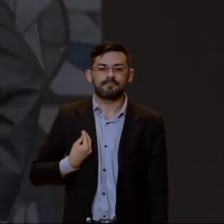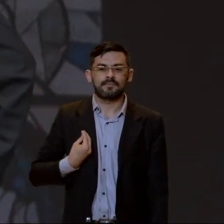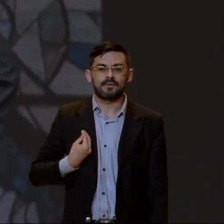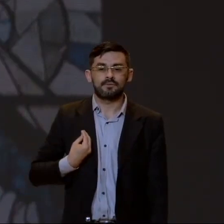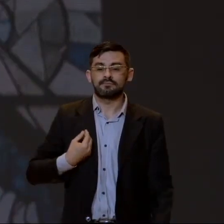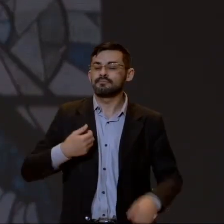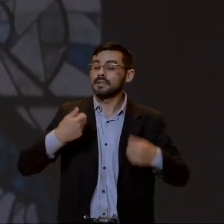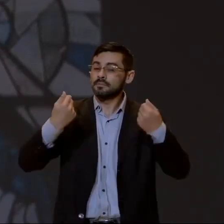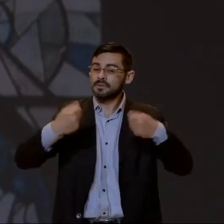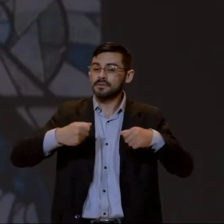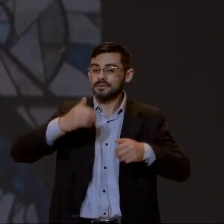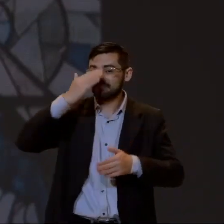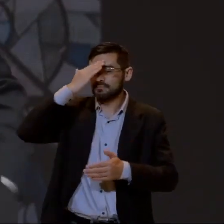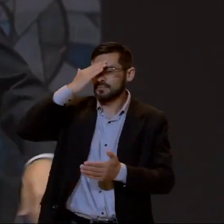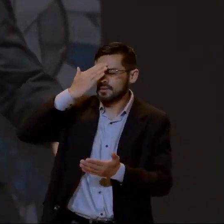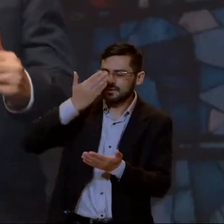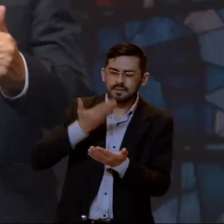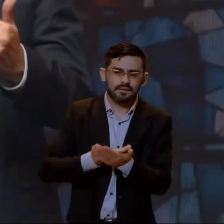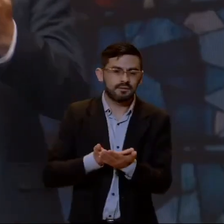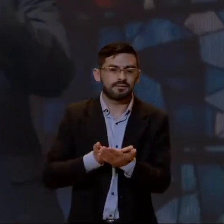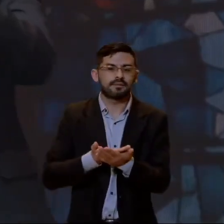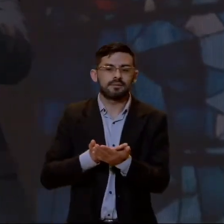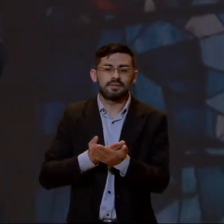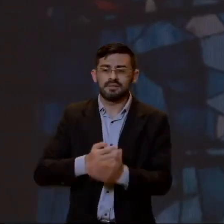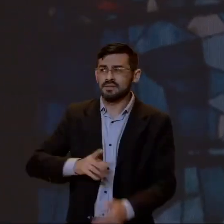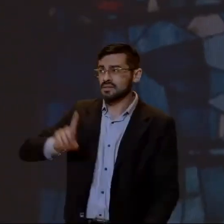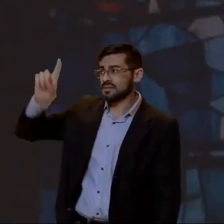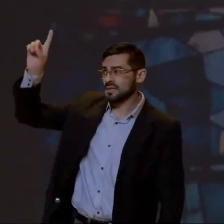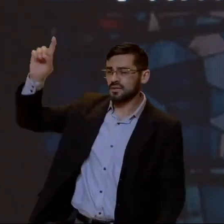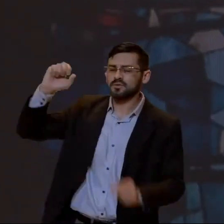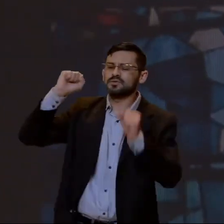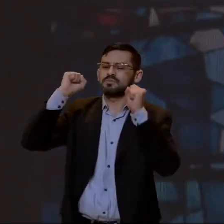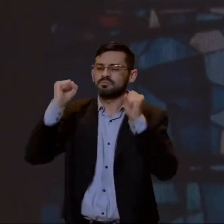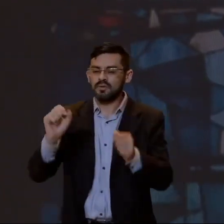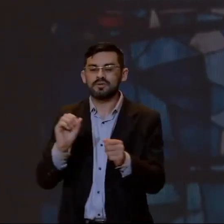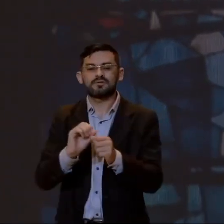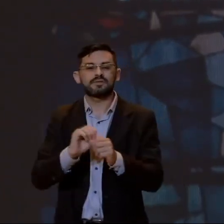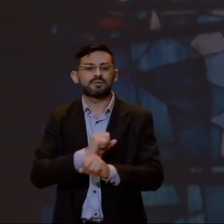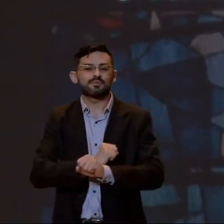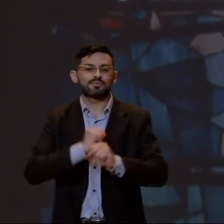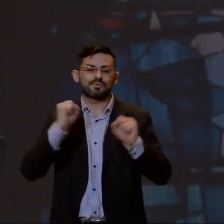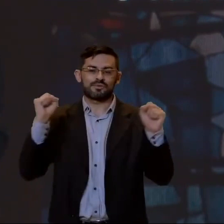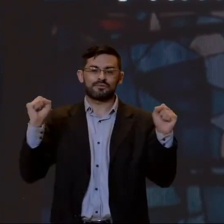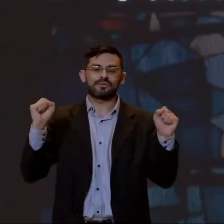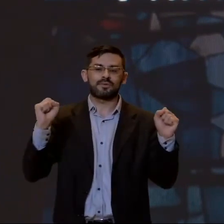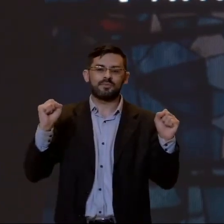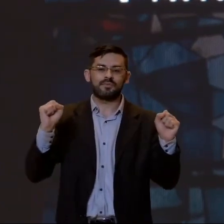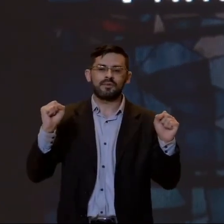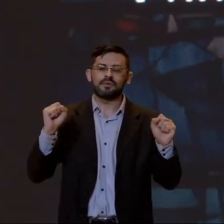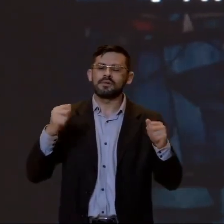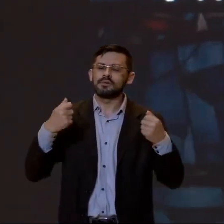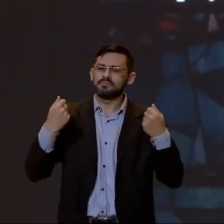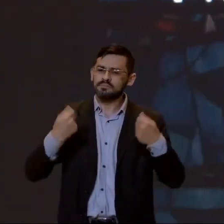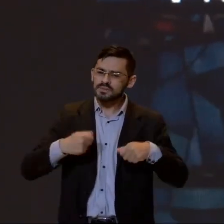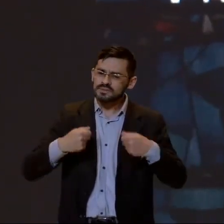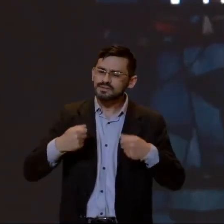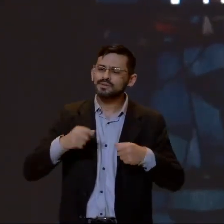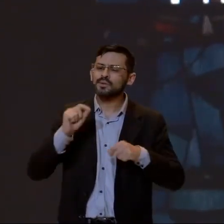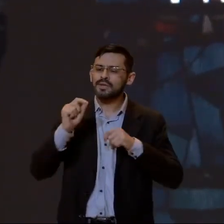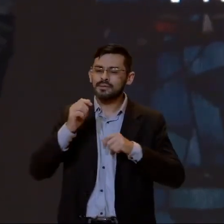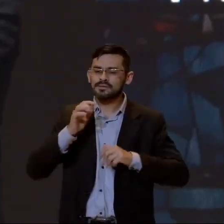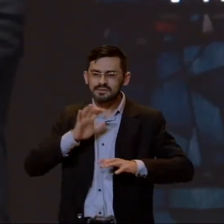Basta crer. Crer que Deus é capaz de realizar o impossível. Basta